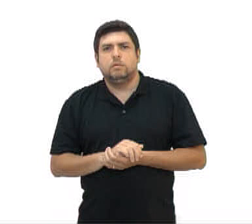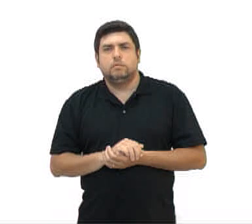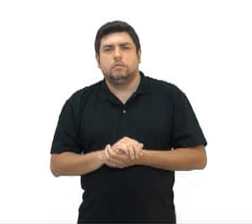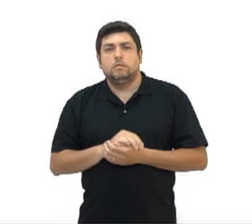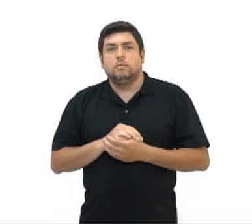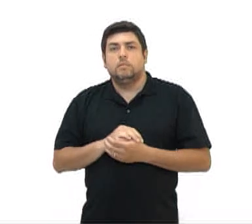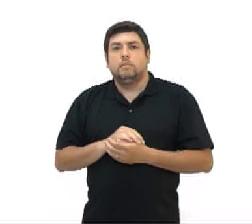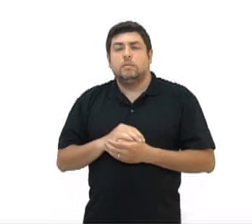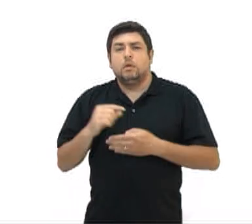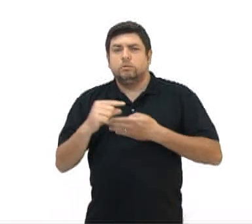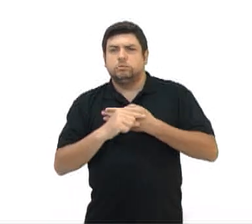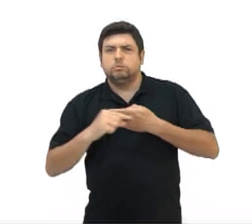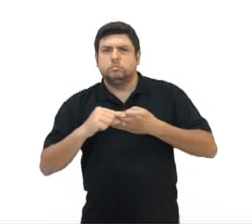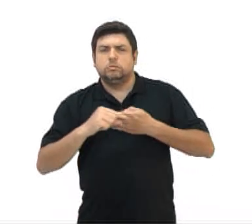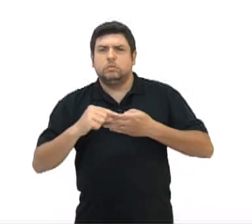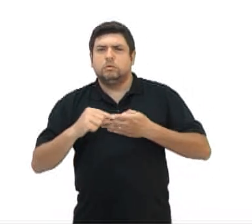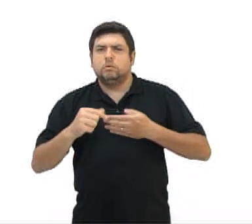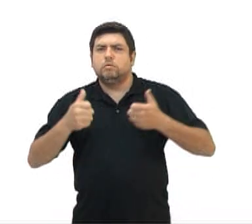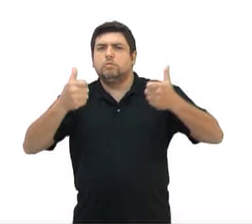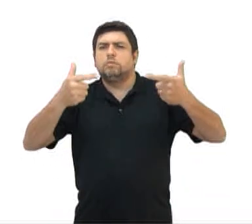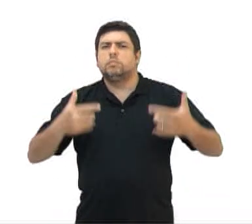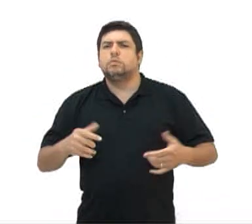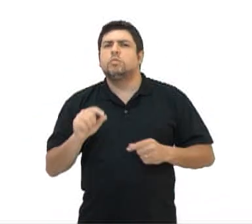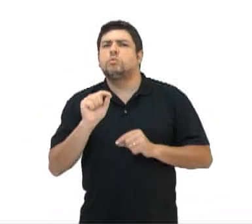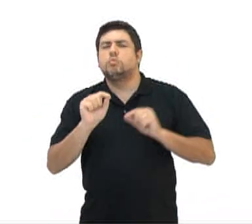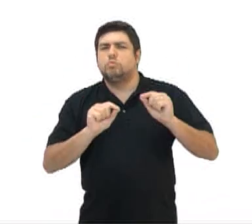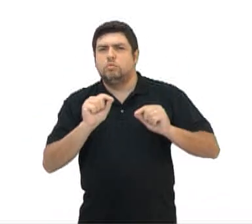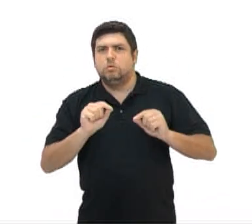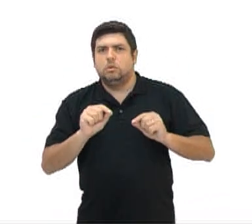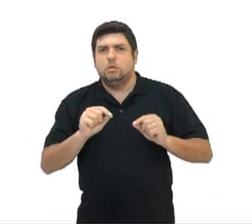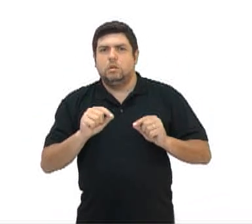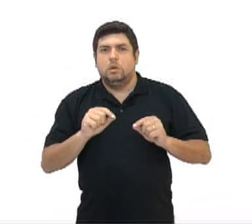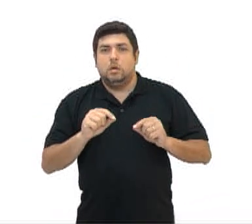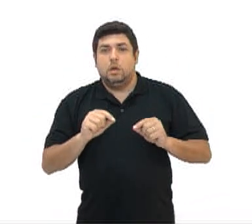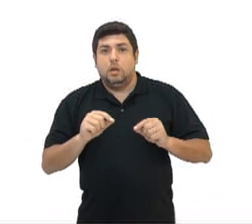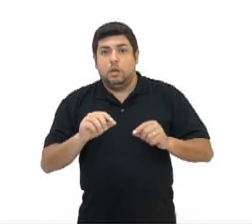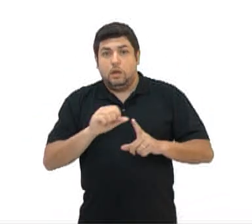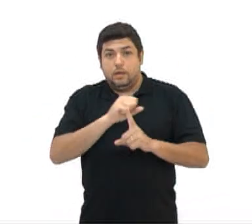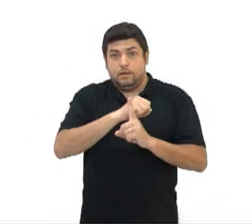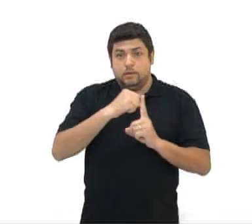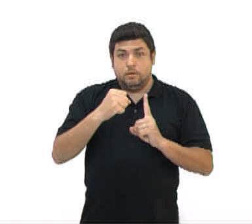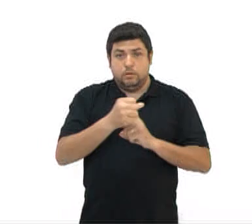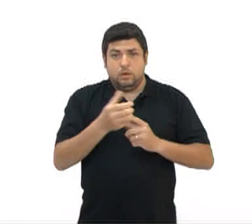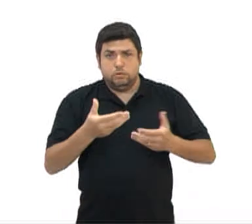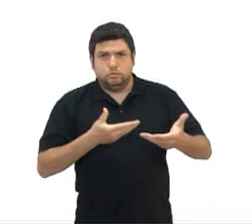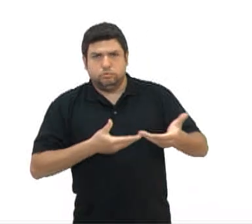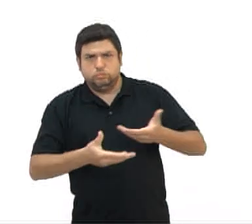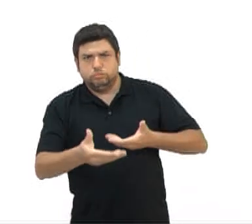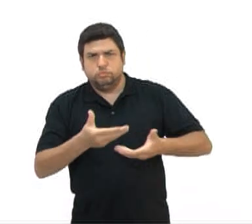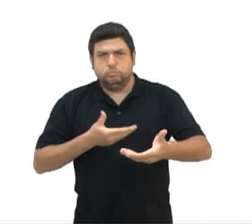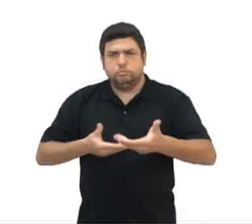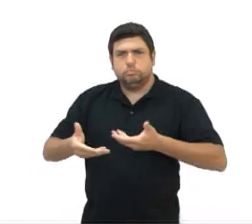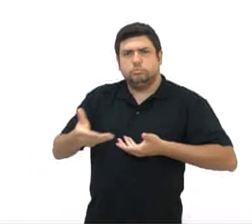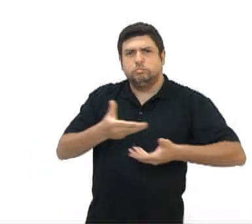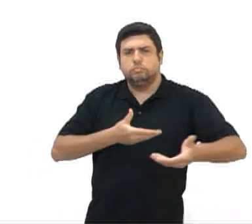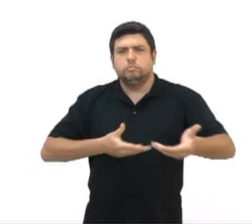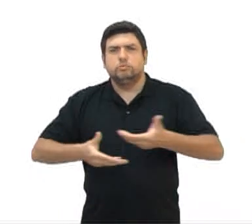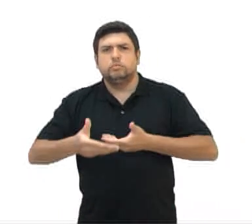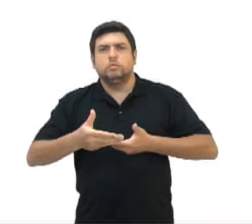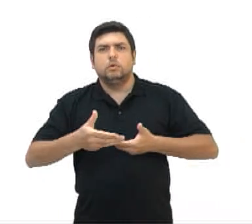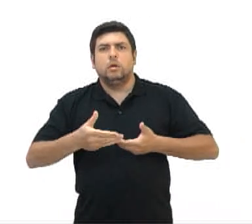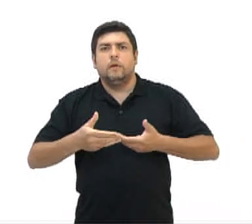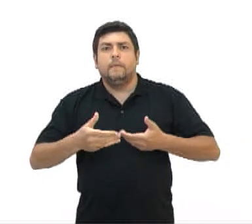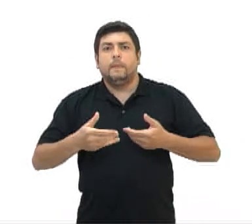que a interação social traz consigo uma ordem que submete a seus partícipes um